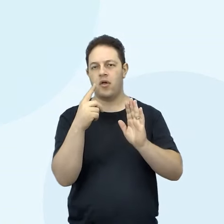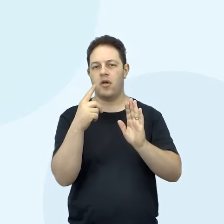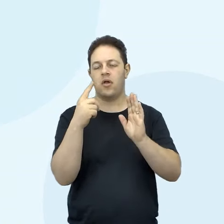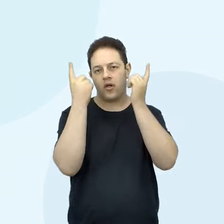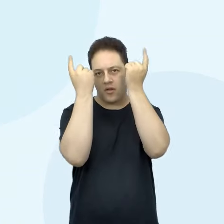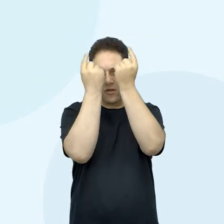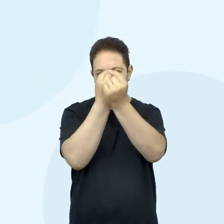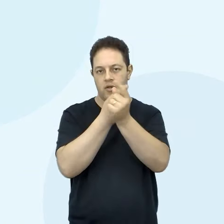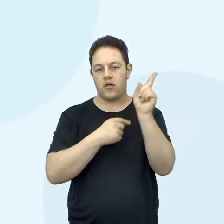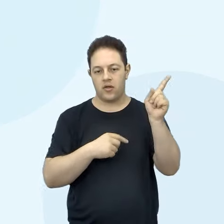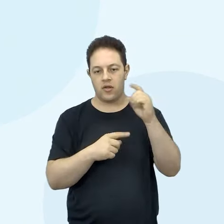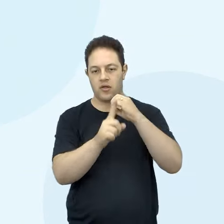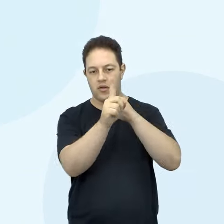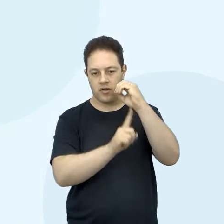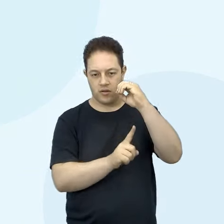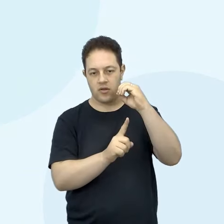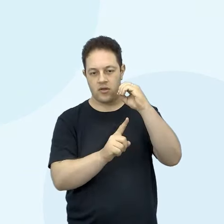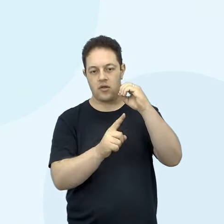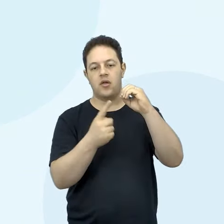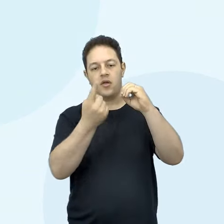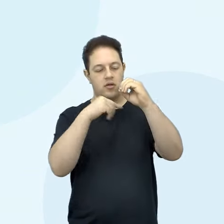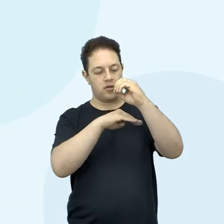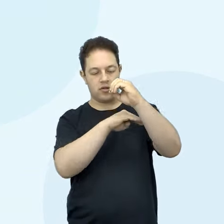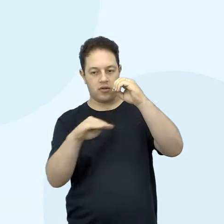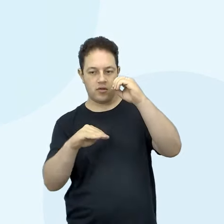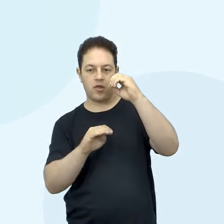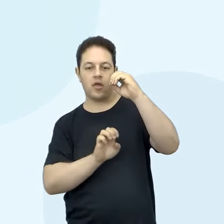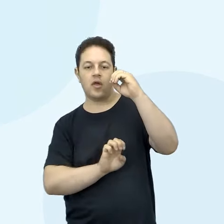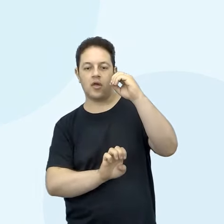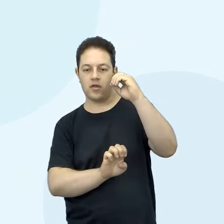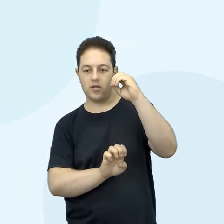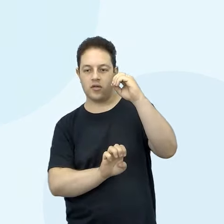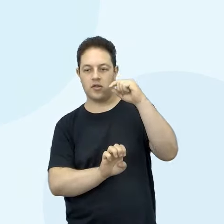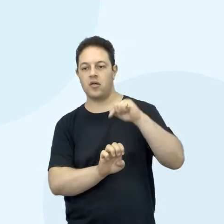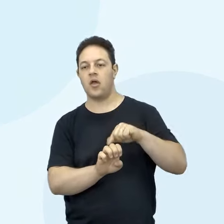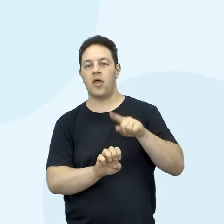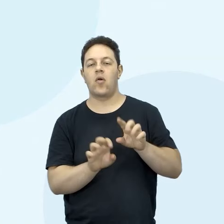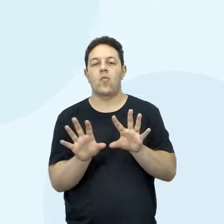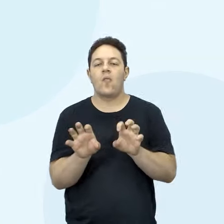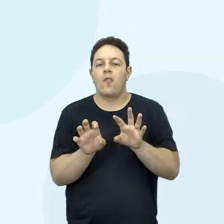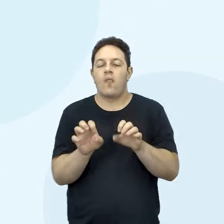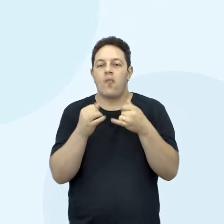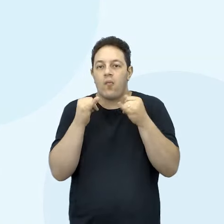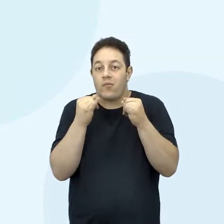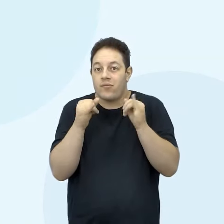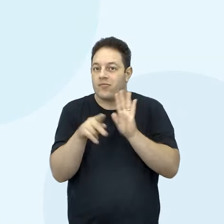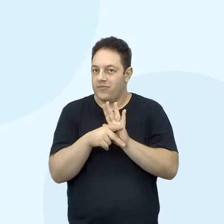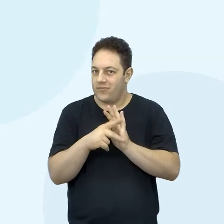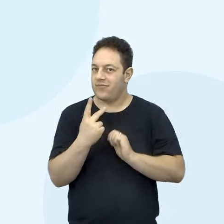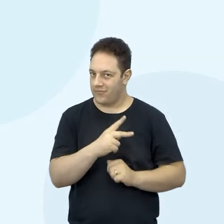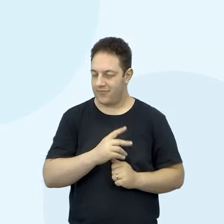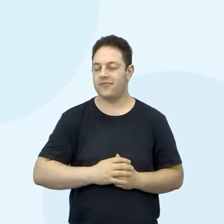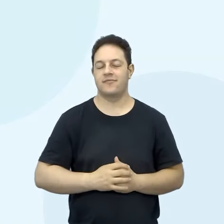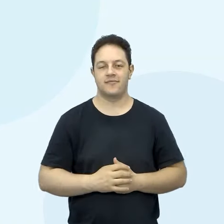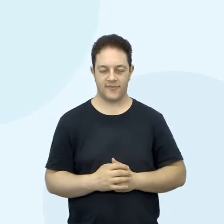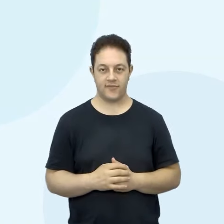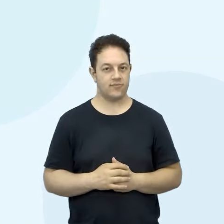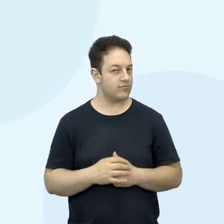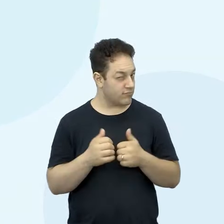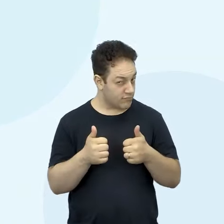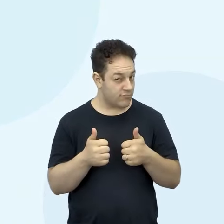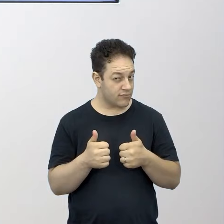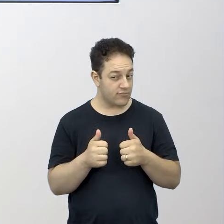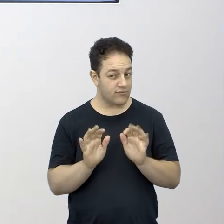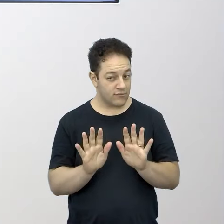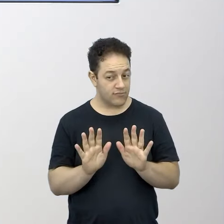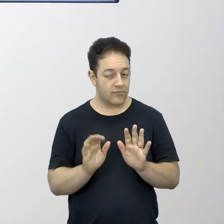e o consumo, que é a energia. Tudo bem?